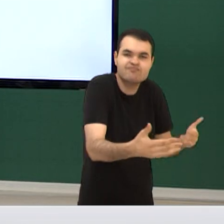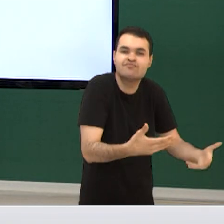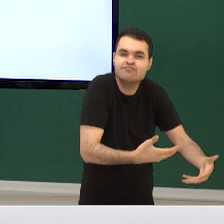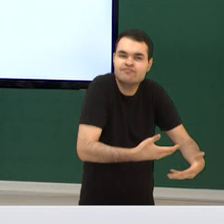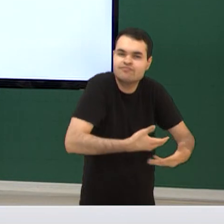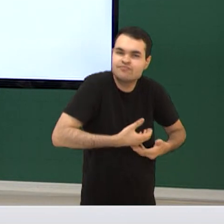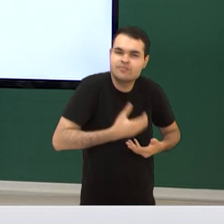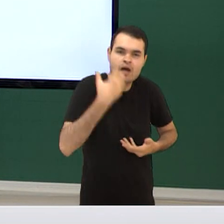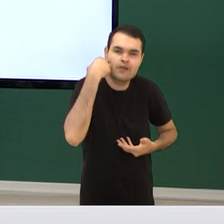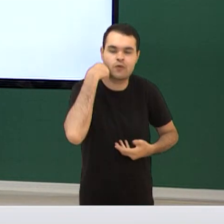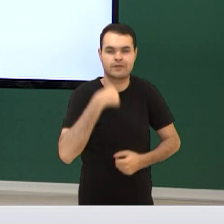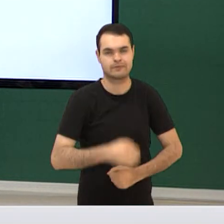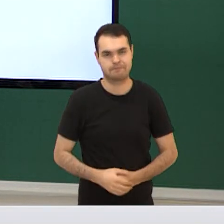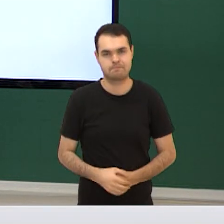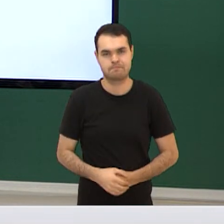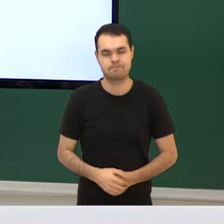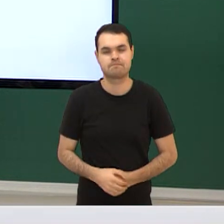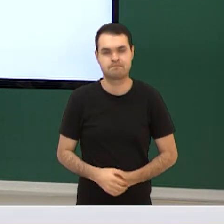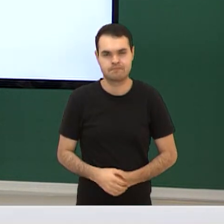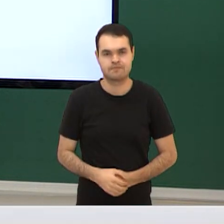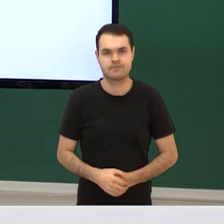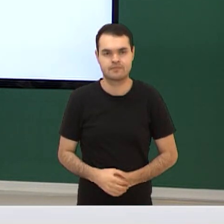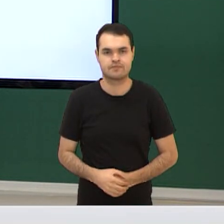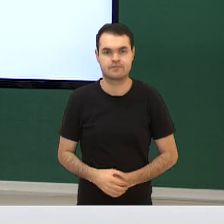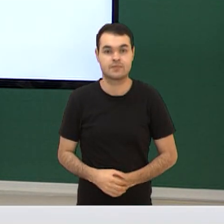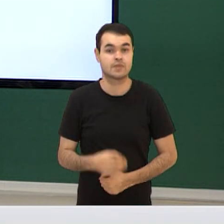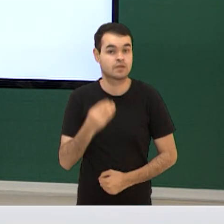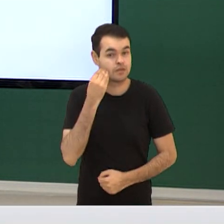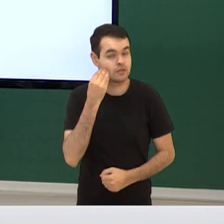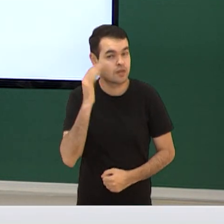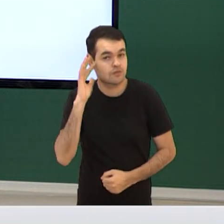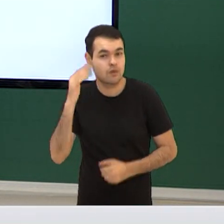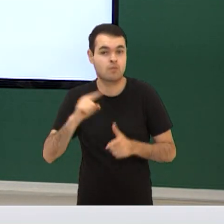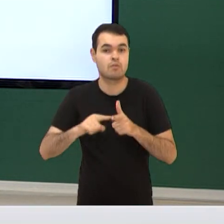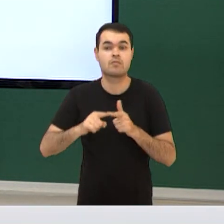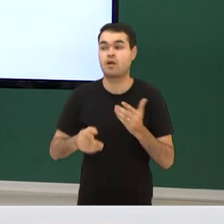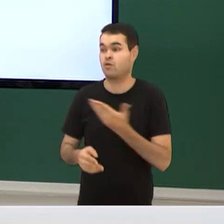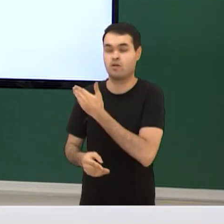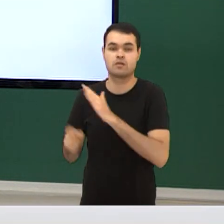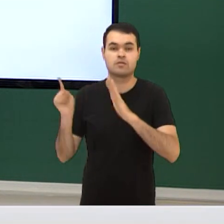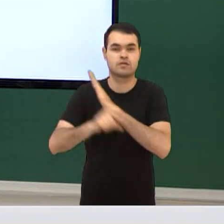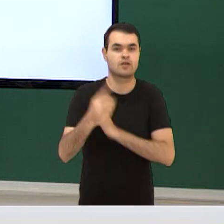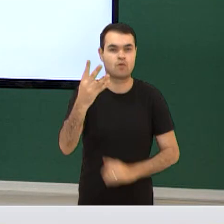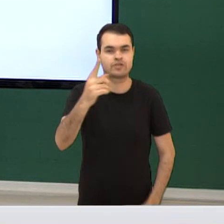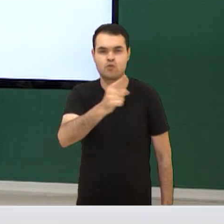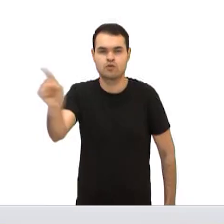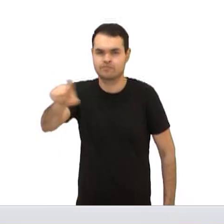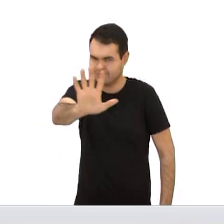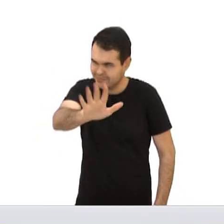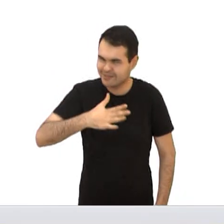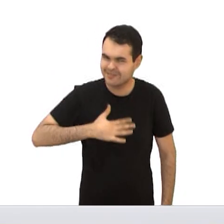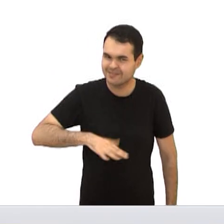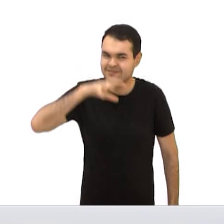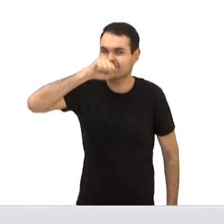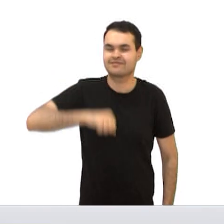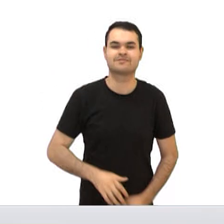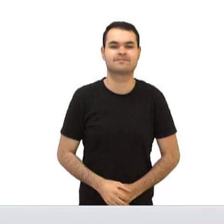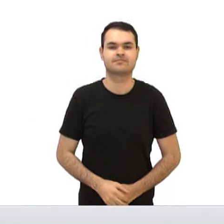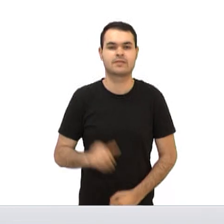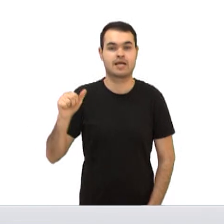solidão causada pelo isolamento social é dolorosa e pode impactar tanto a parte física quanto mental das